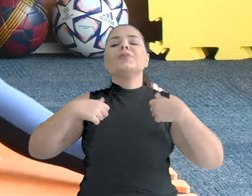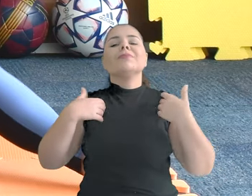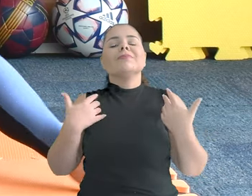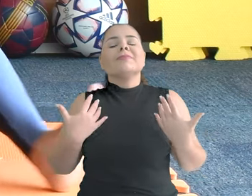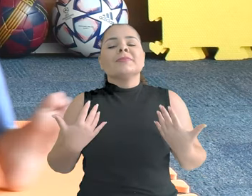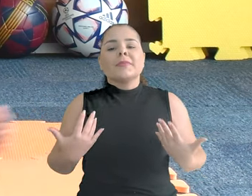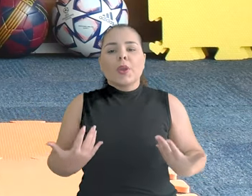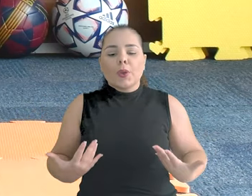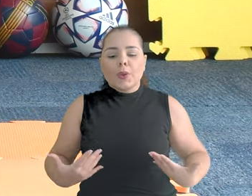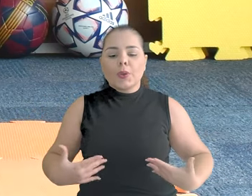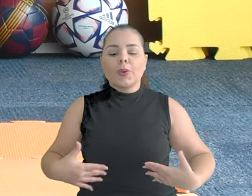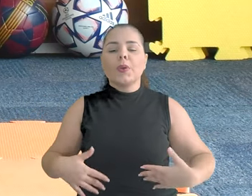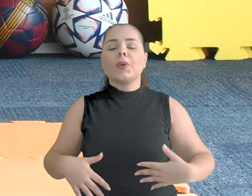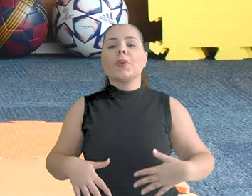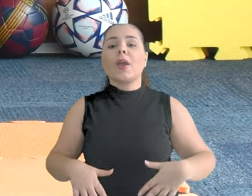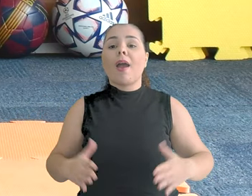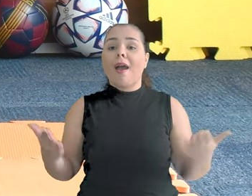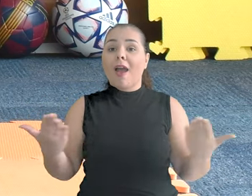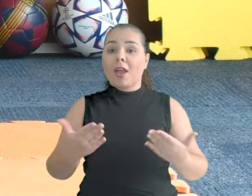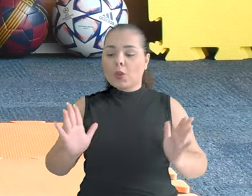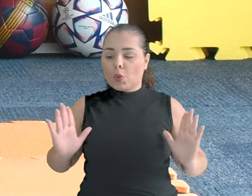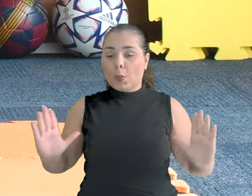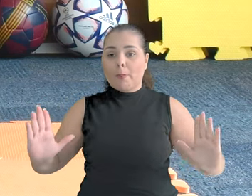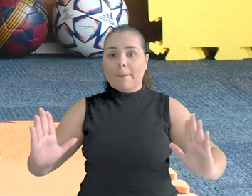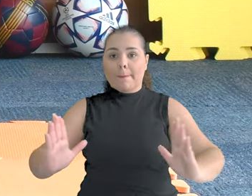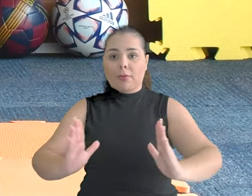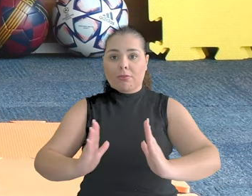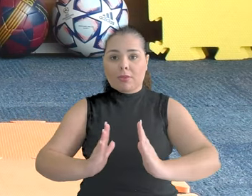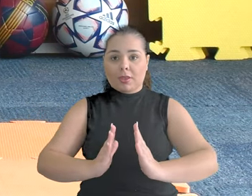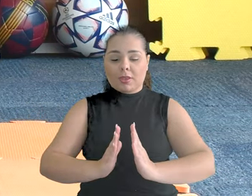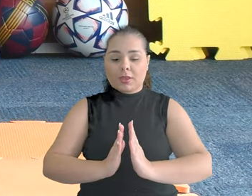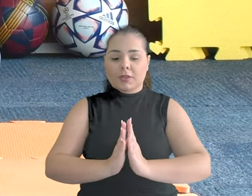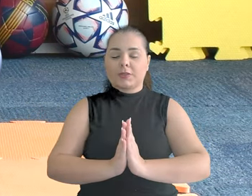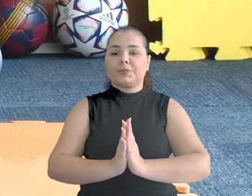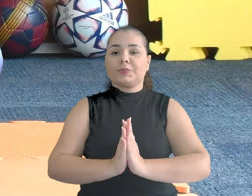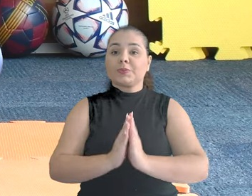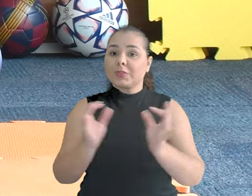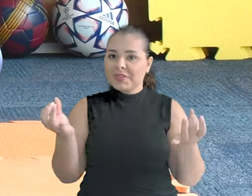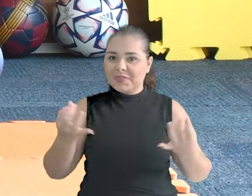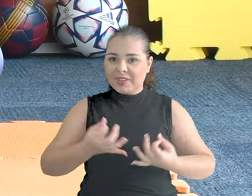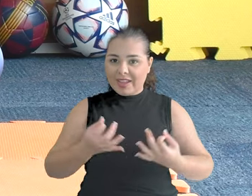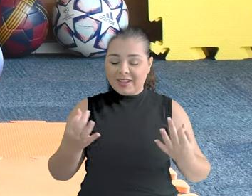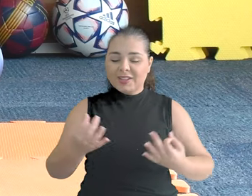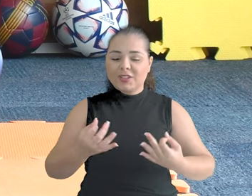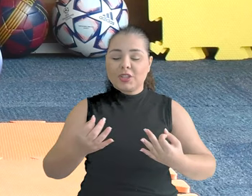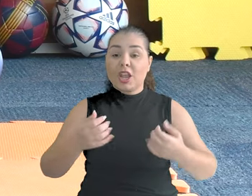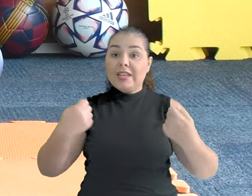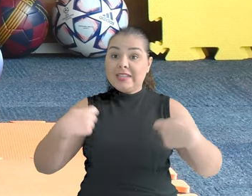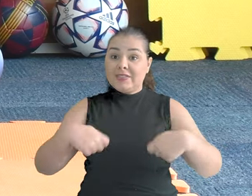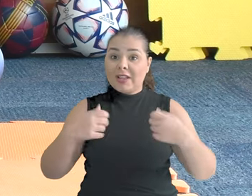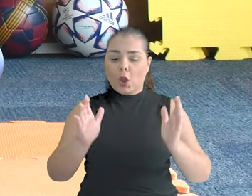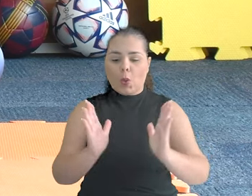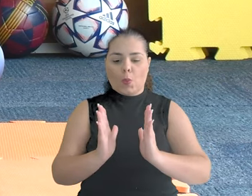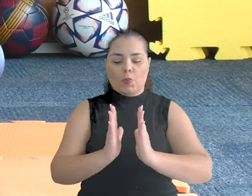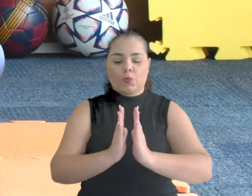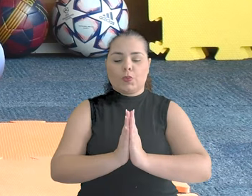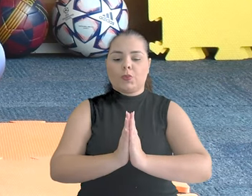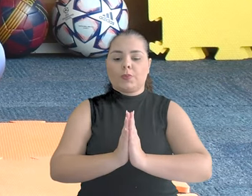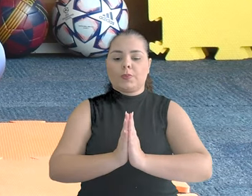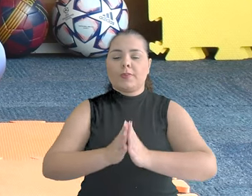Desenrolou. Aproxima novamente. Boa! Segurando seu tornozelo,